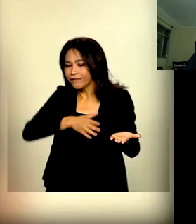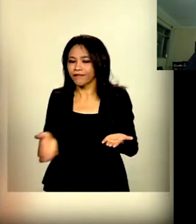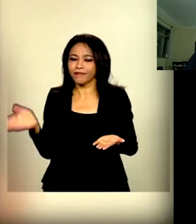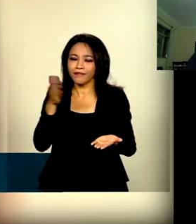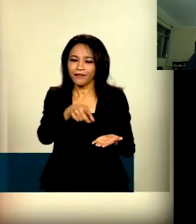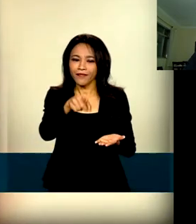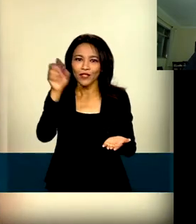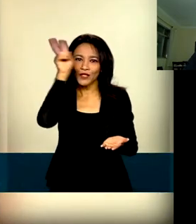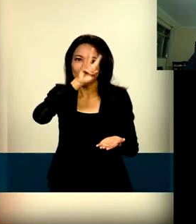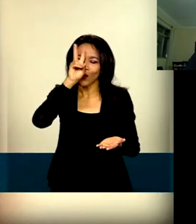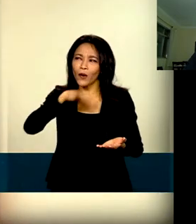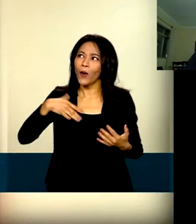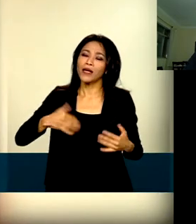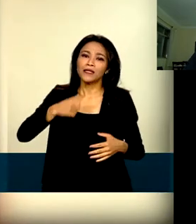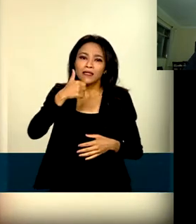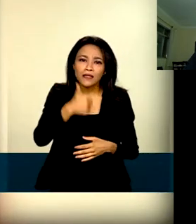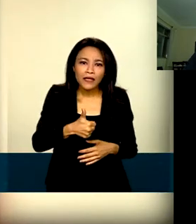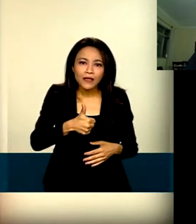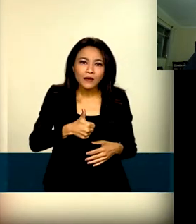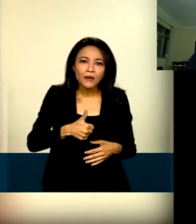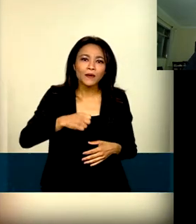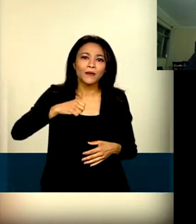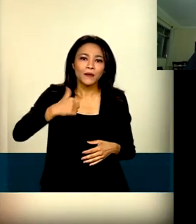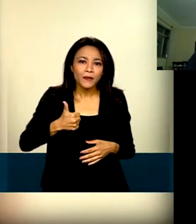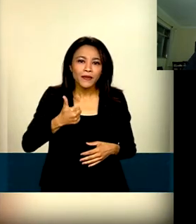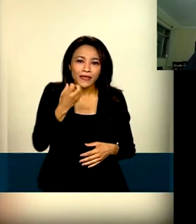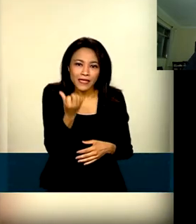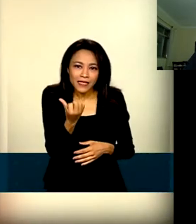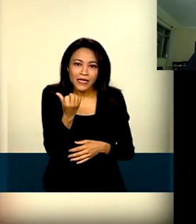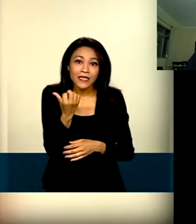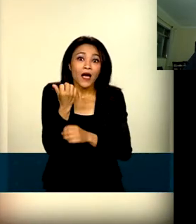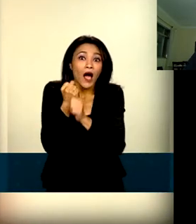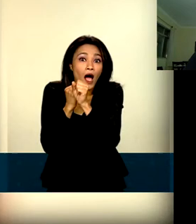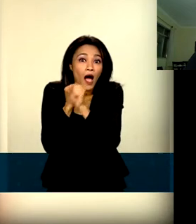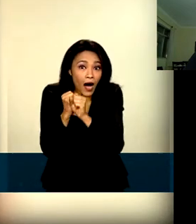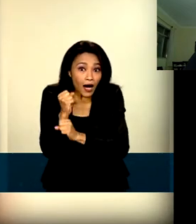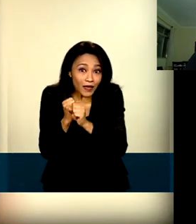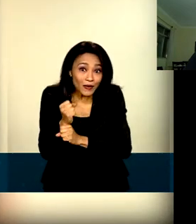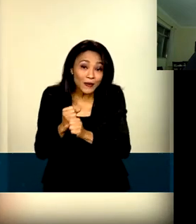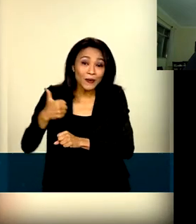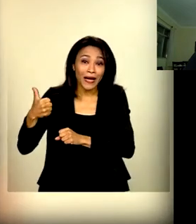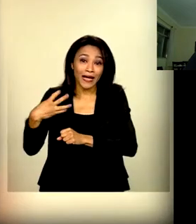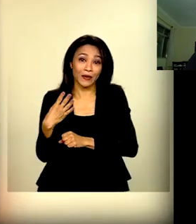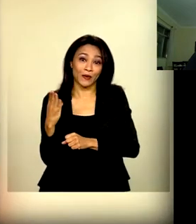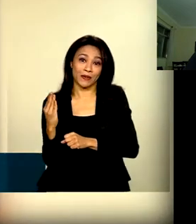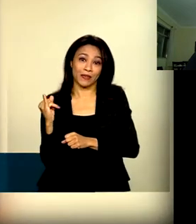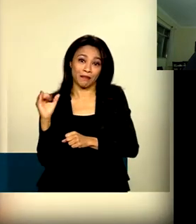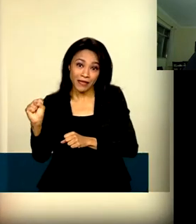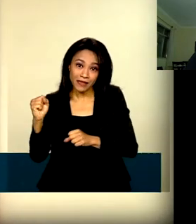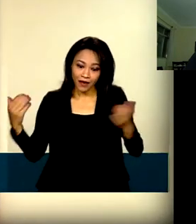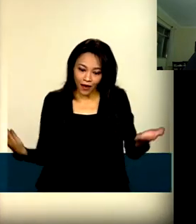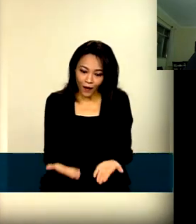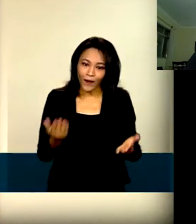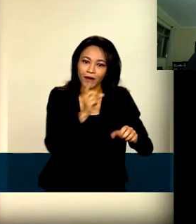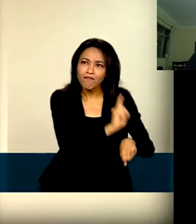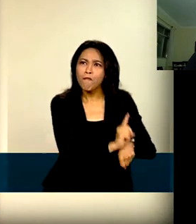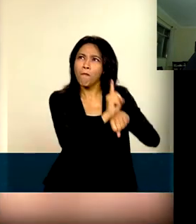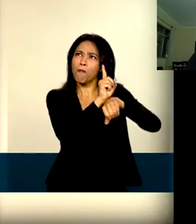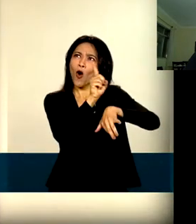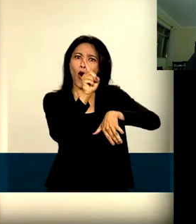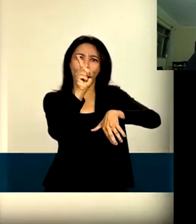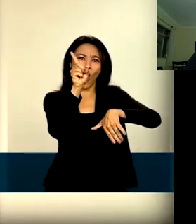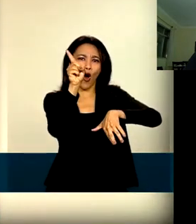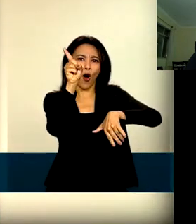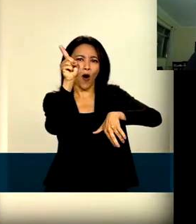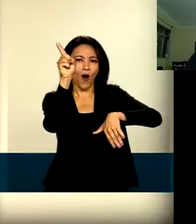116 anos depois do voo do 14 bis lá do Santos Dumont nós lançamos um foguete sobre Orbital que é daqueles que